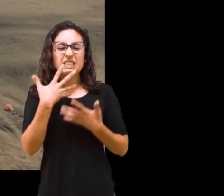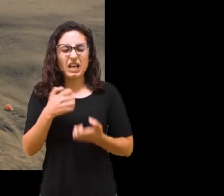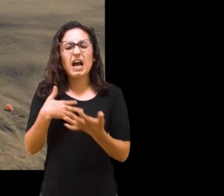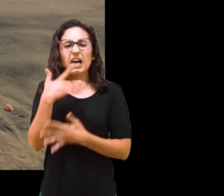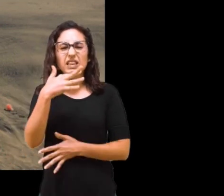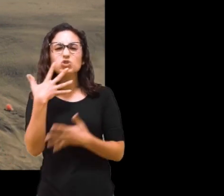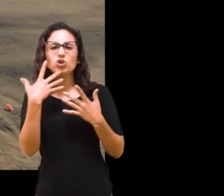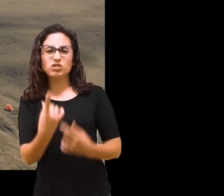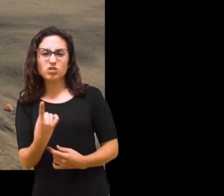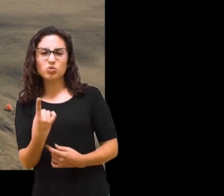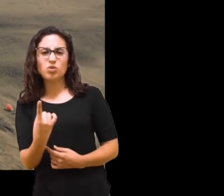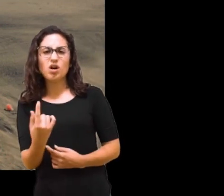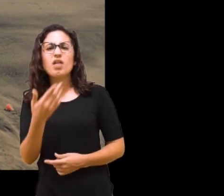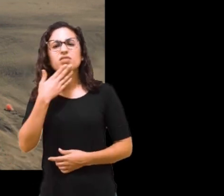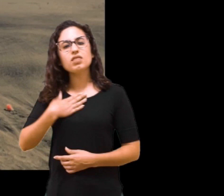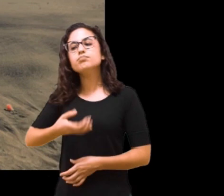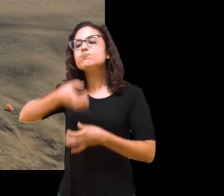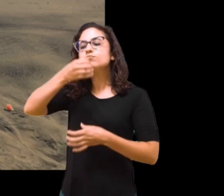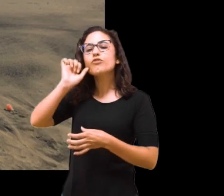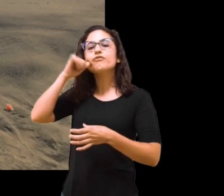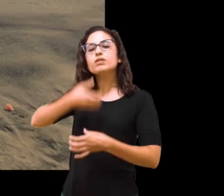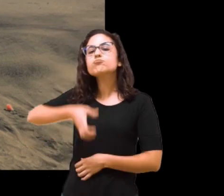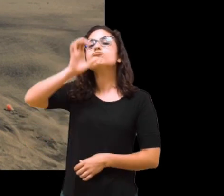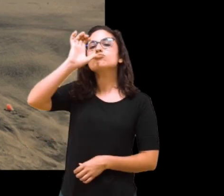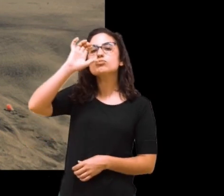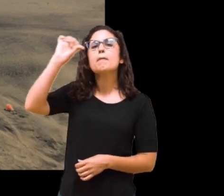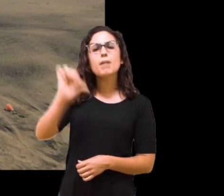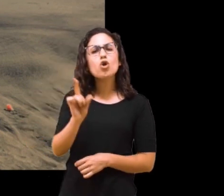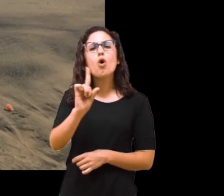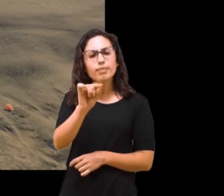Vem lá uma pinga, dê-me um copo de vinho. E também não era mal um pastel de